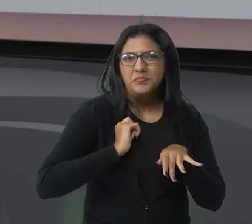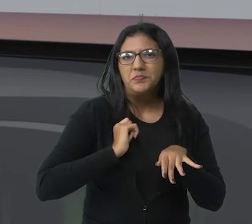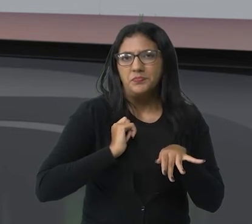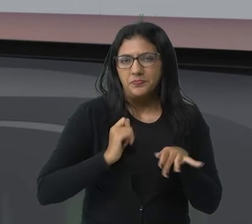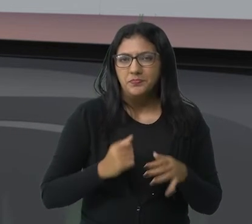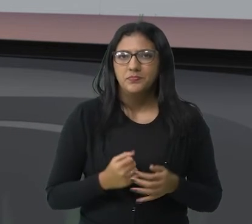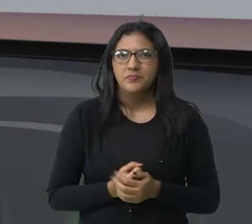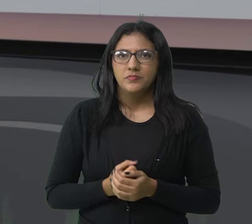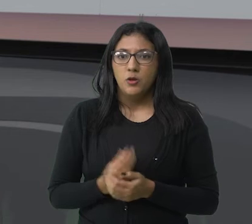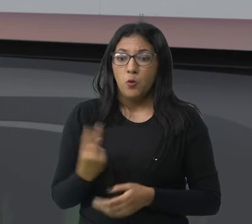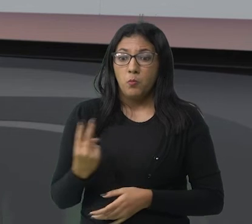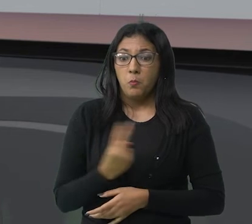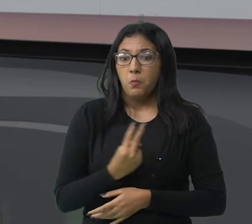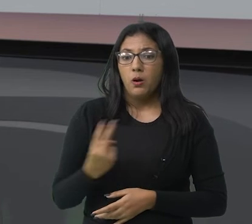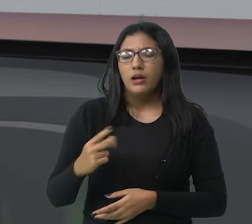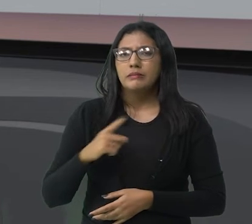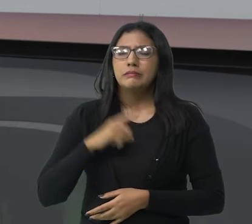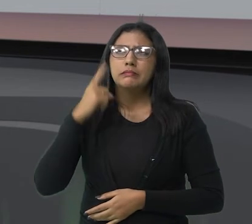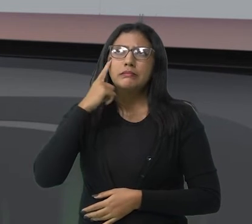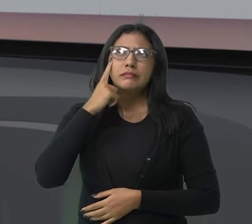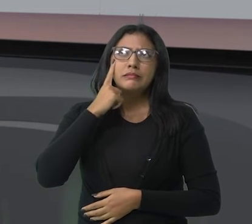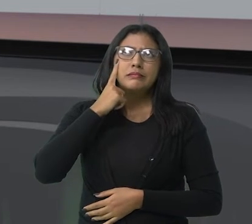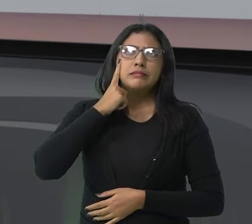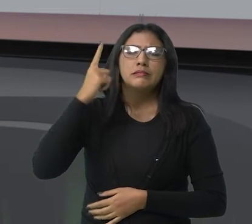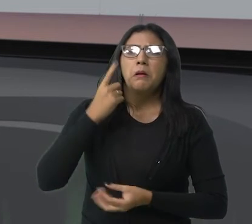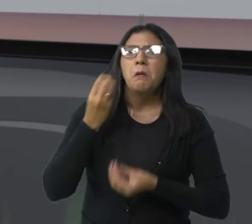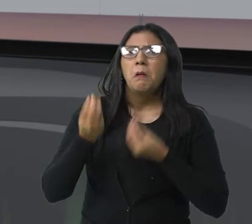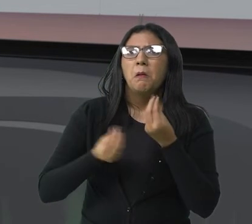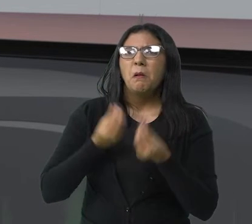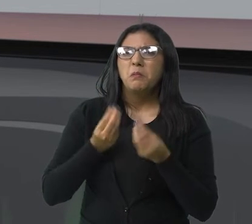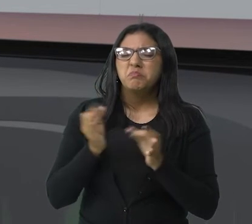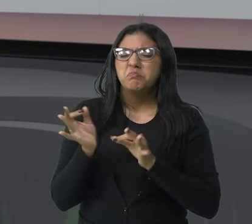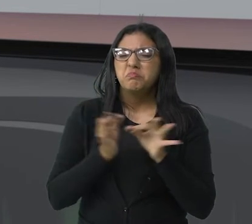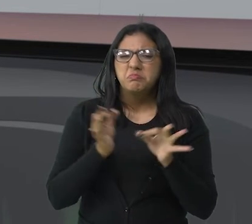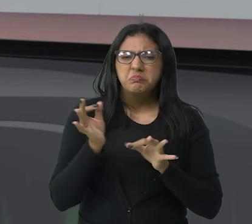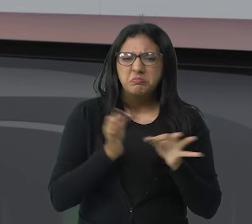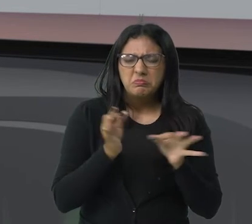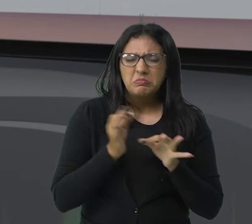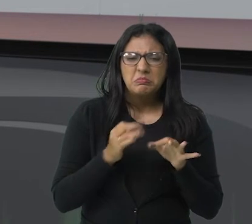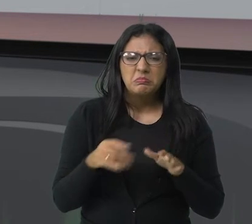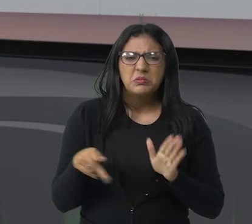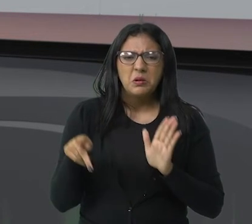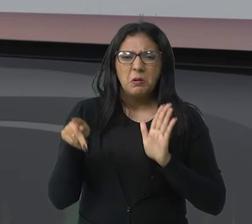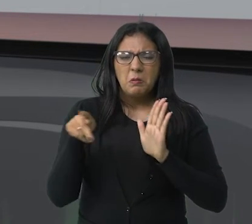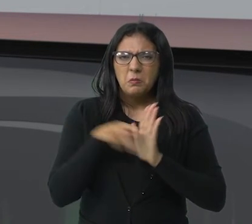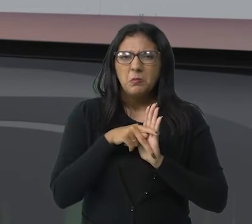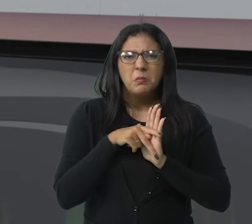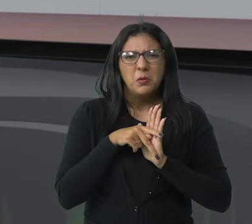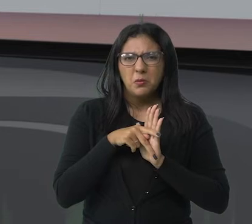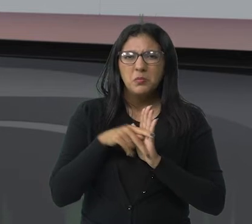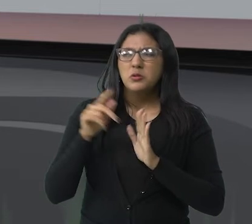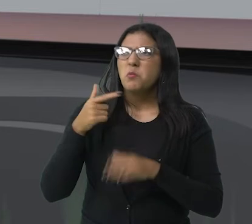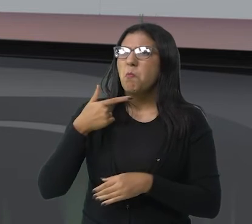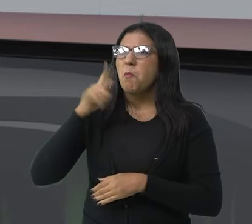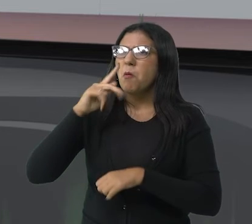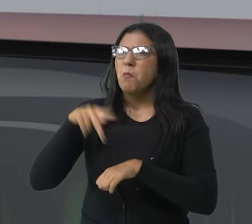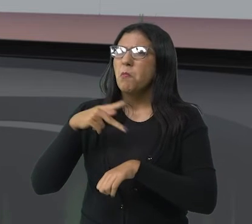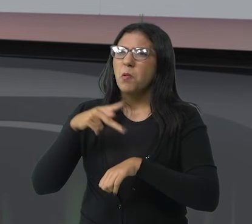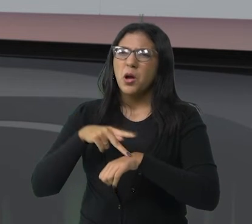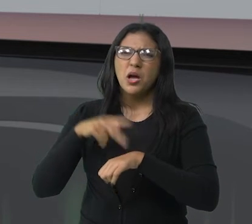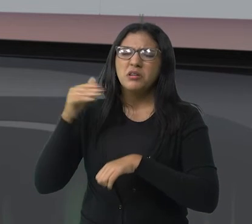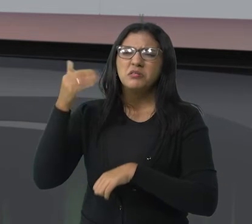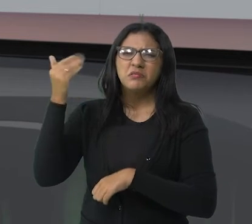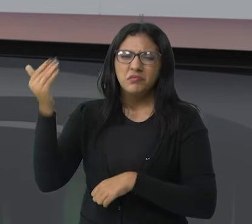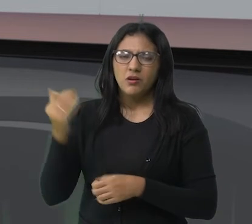Então, os dois recorreram a um princípio do direito romano chamado ut possidetis. Esse princípio